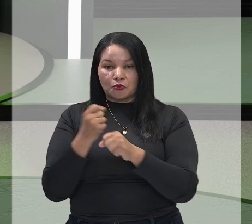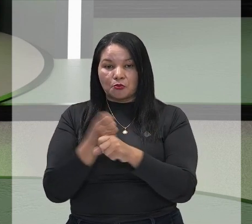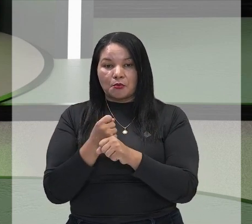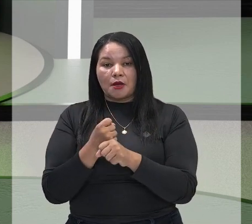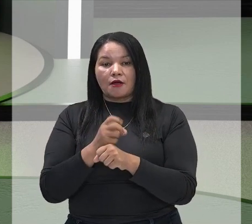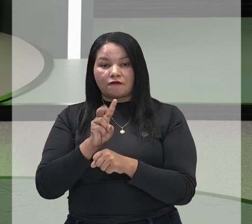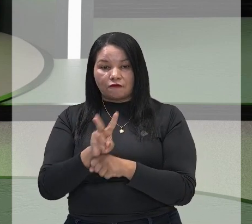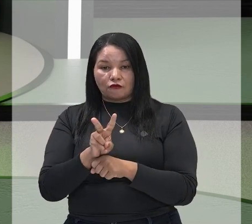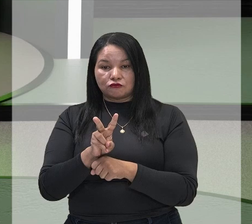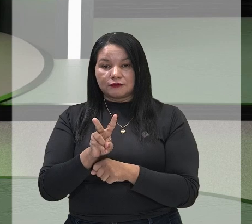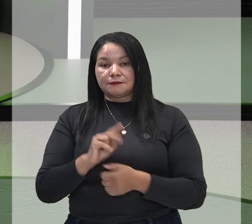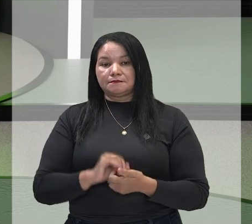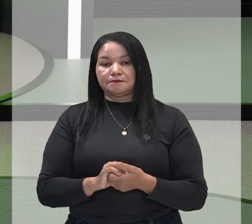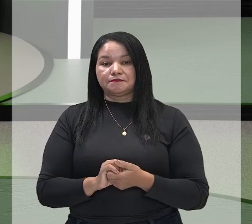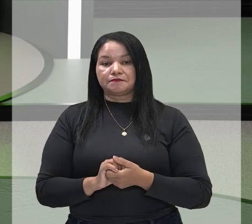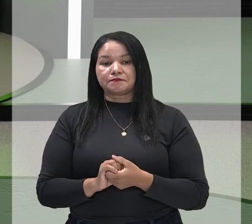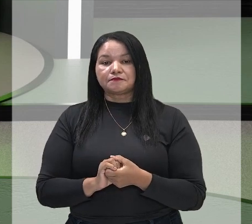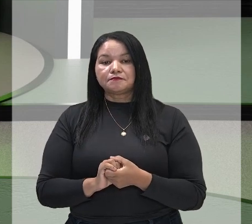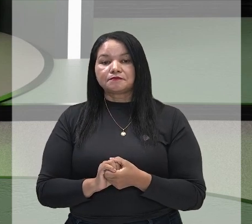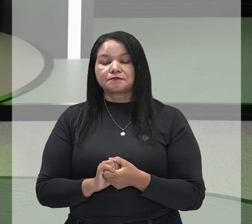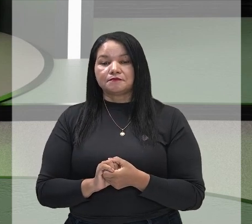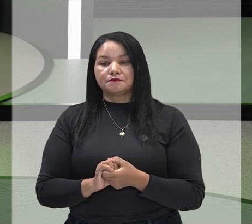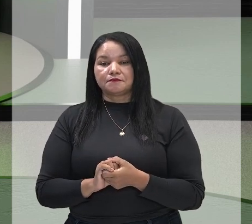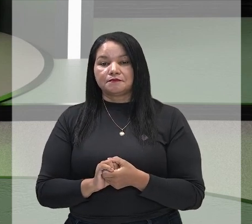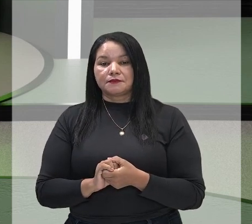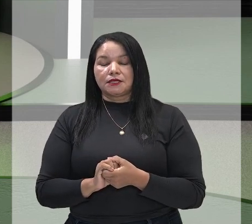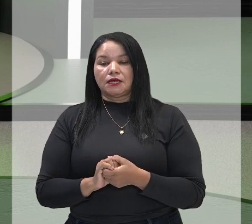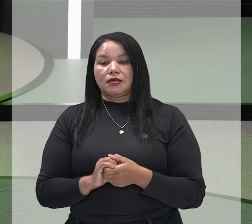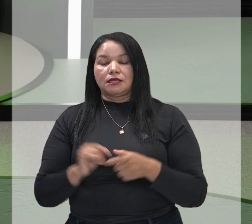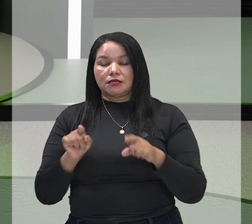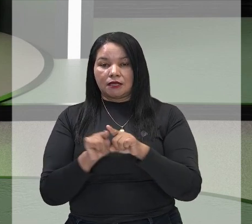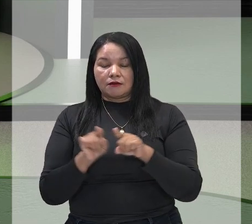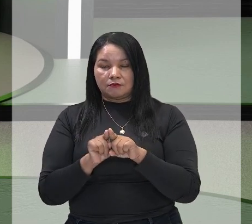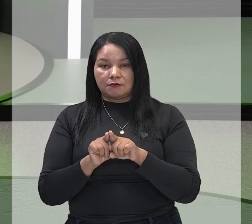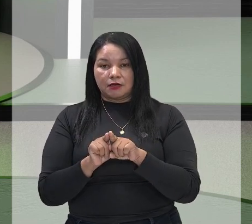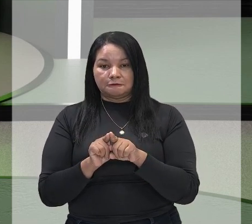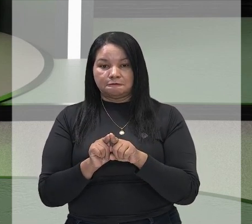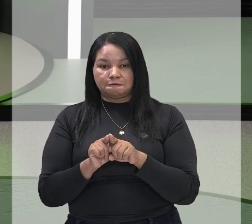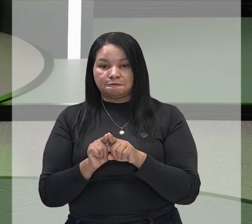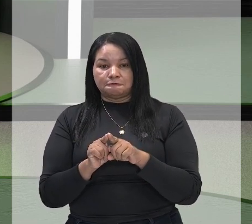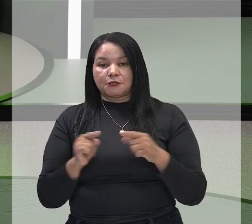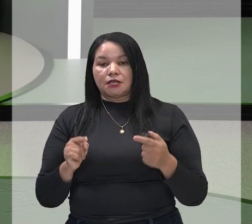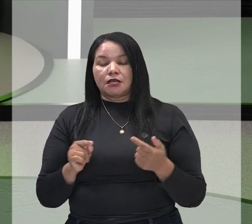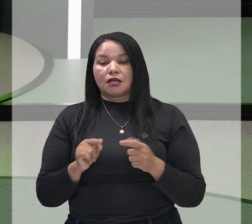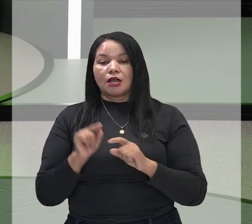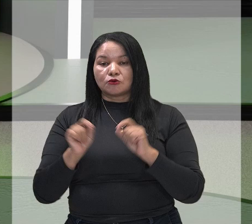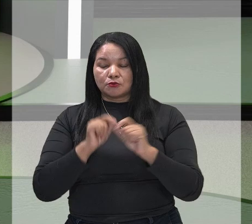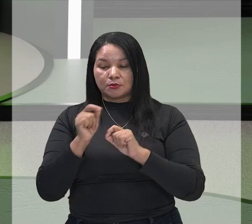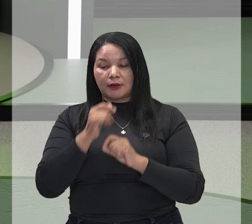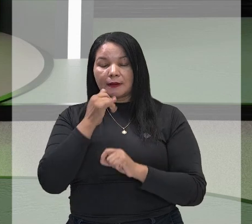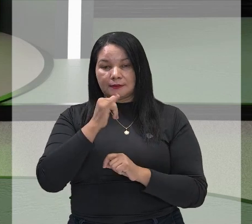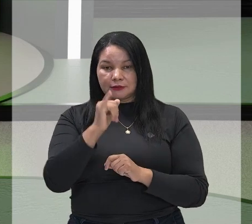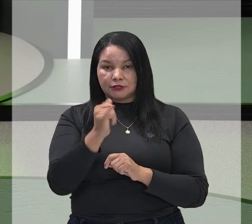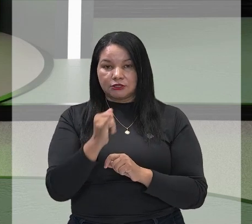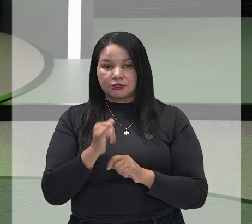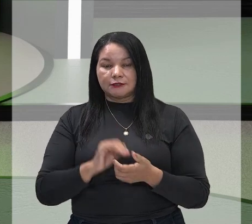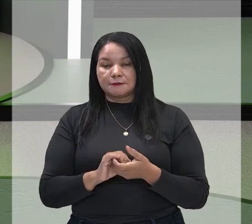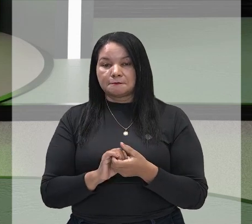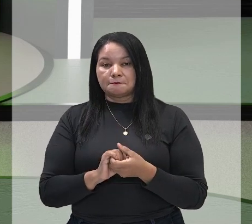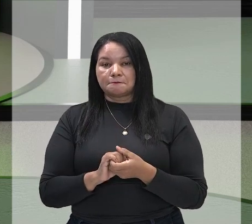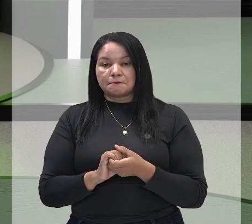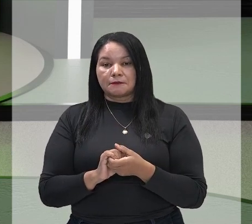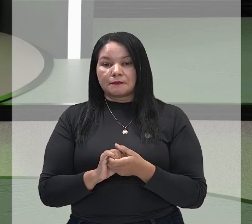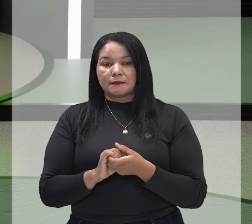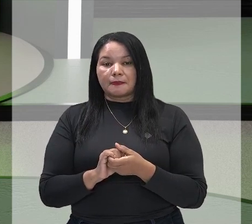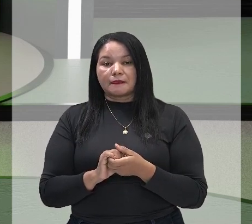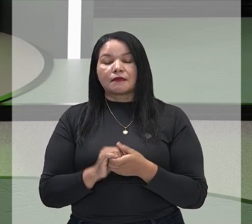V. Como a resistência afeta a corrente elétrica em um circuito. É para isso que serve a lei de